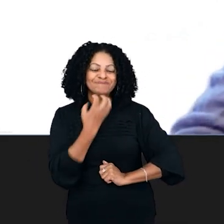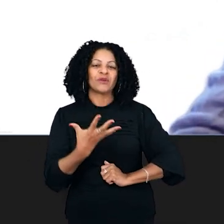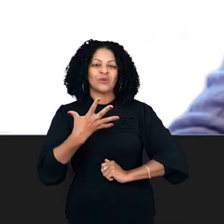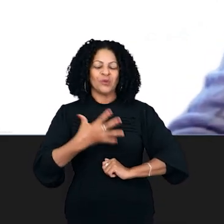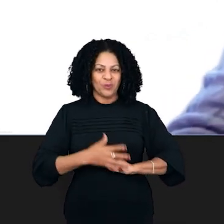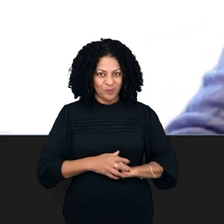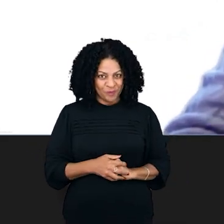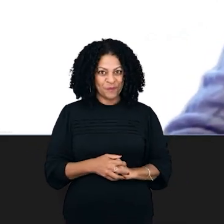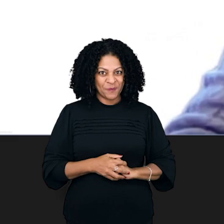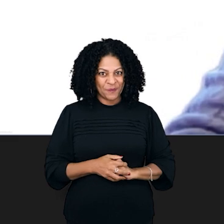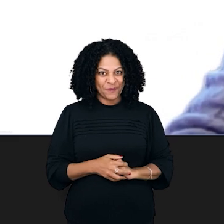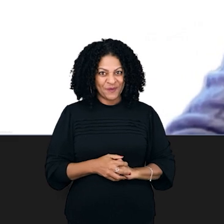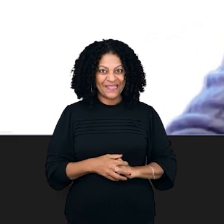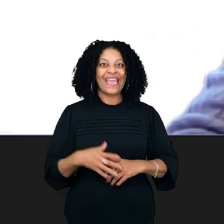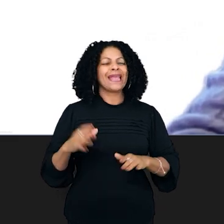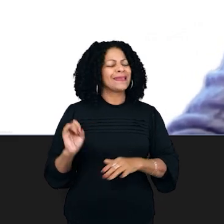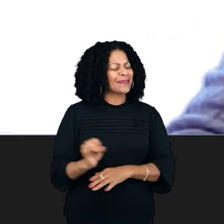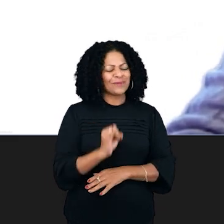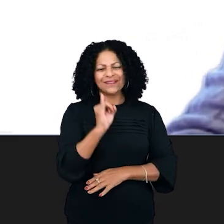E isso é muito